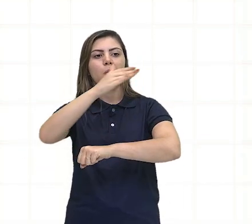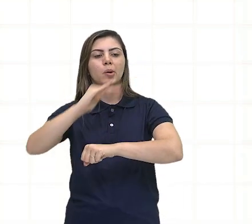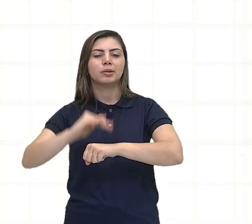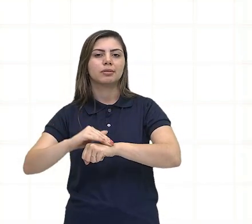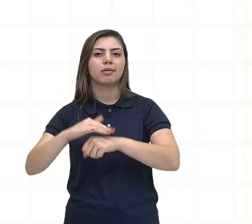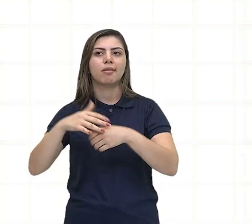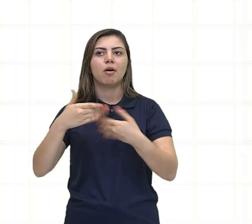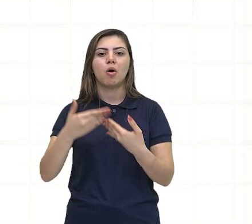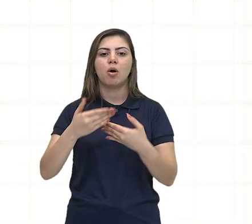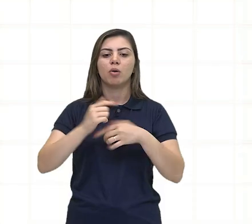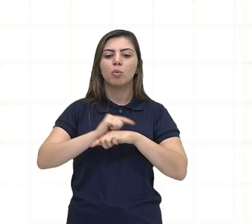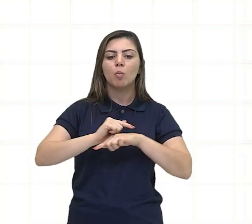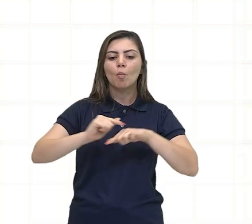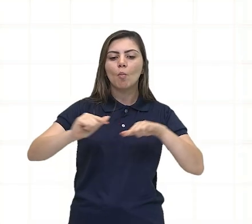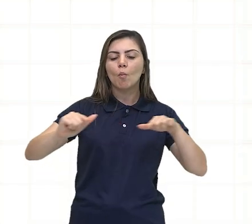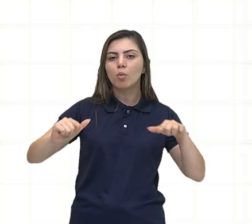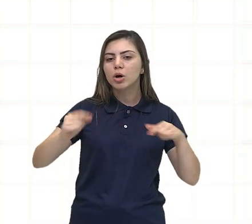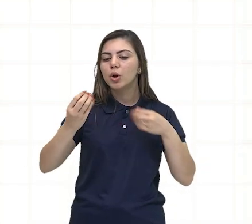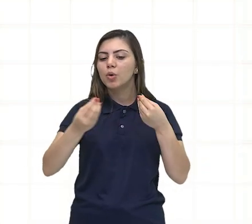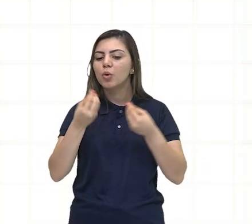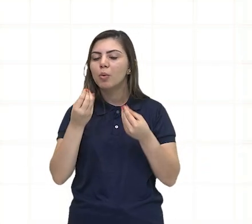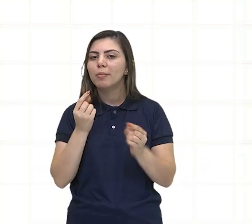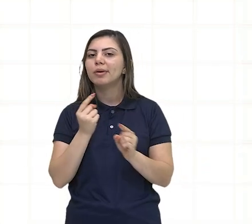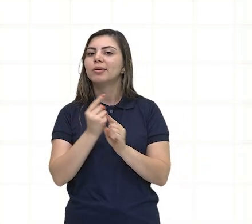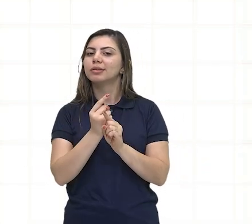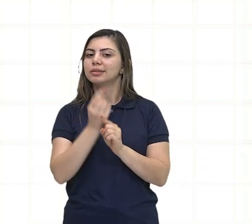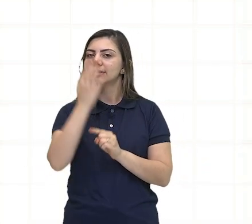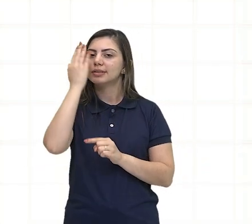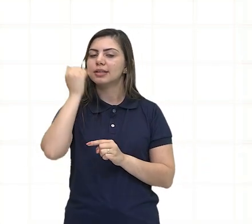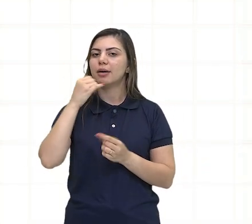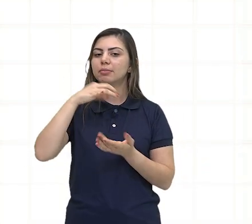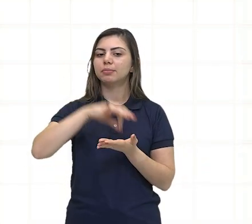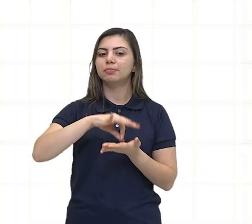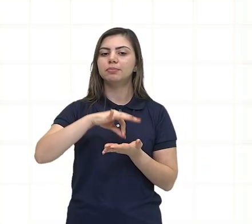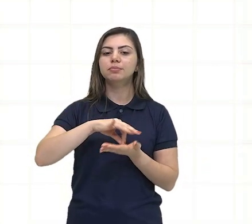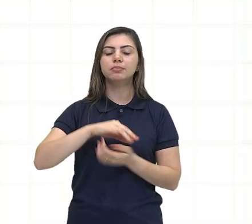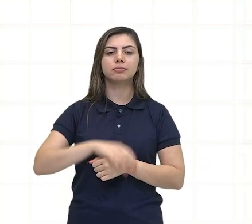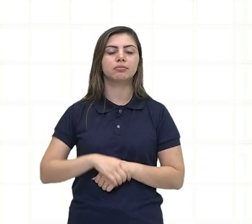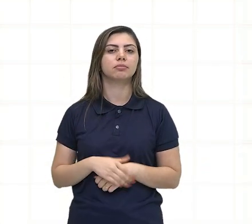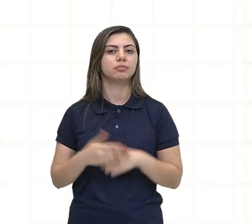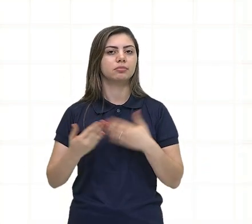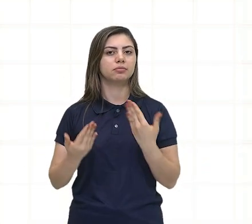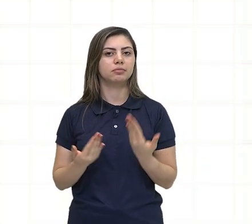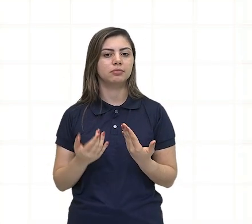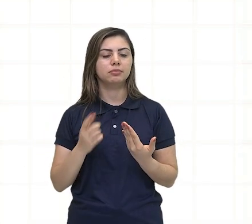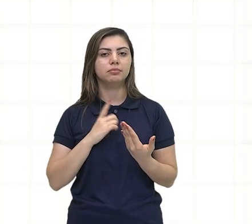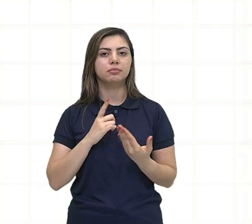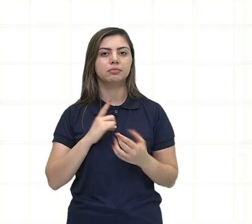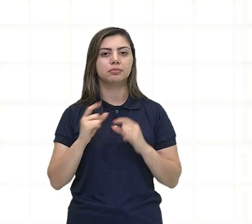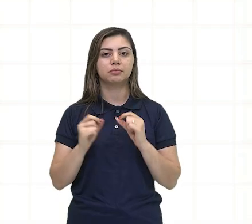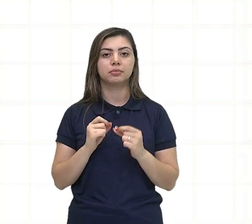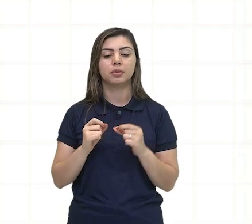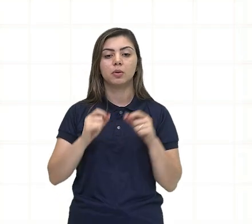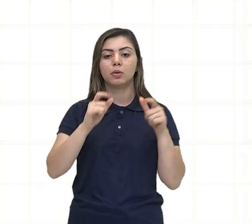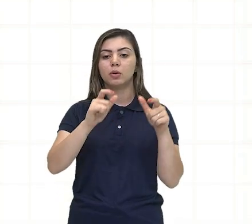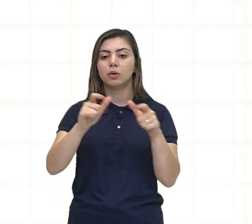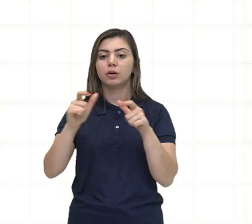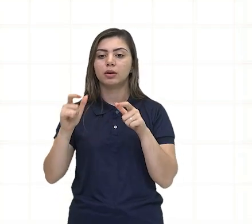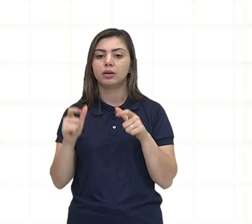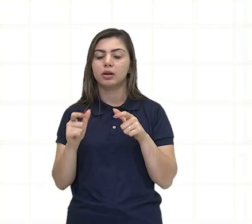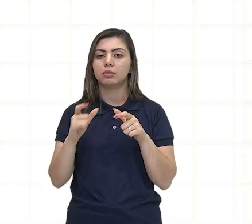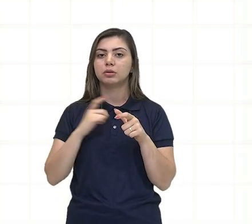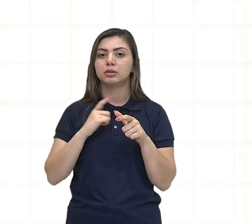deserto, entre outros. Os receptores de GPS que estão na superfície terrestre, eles